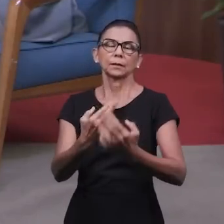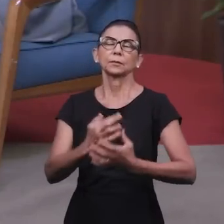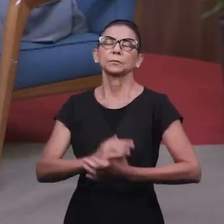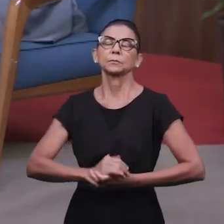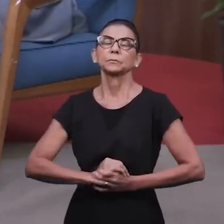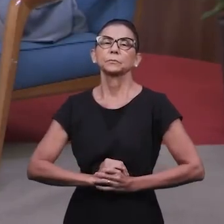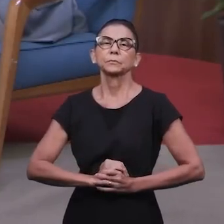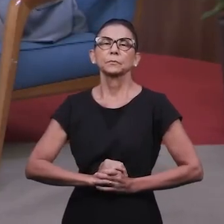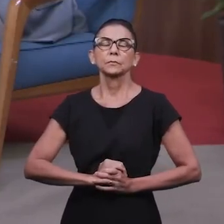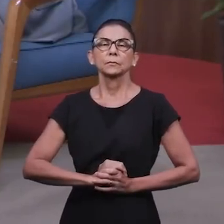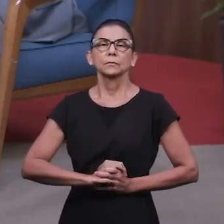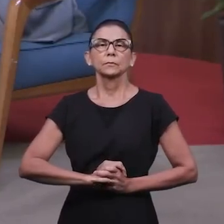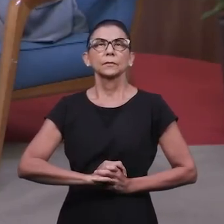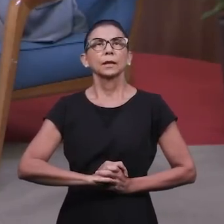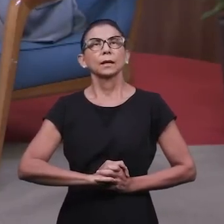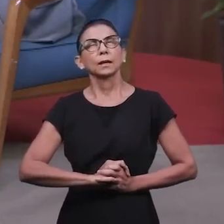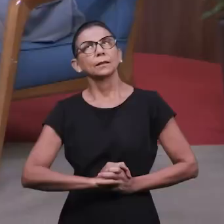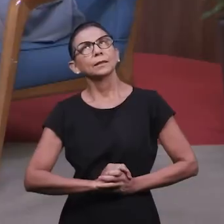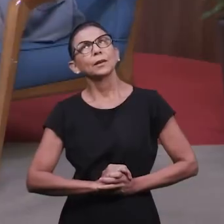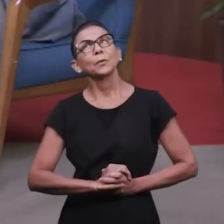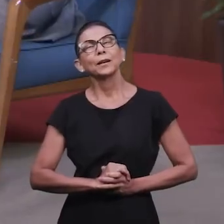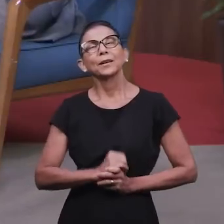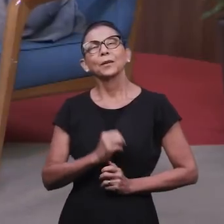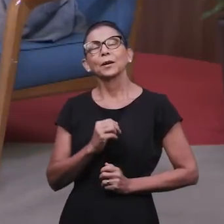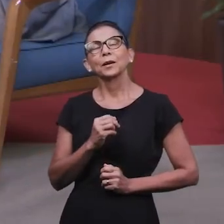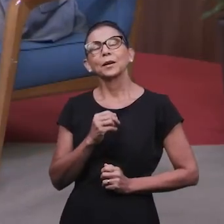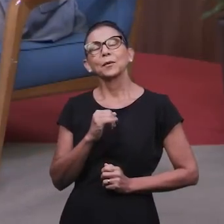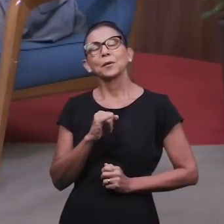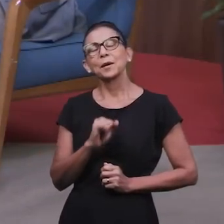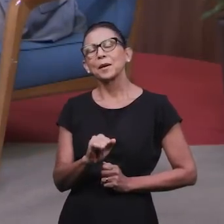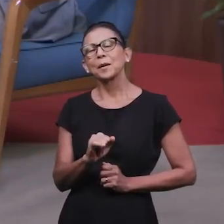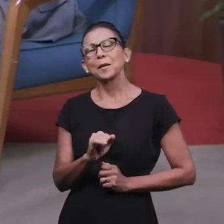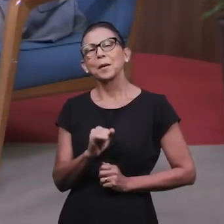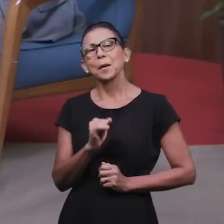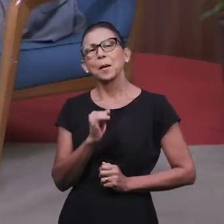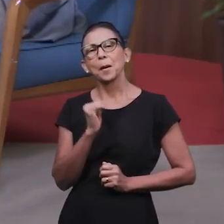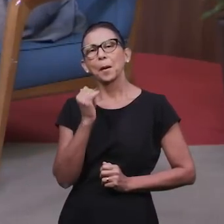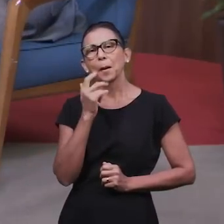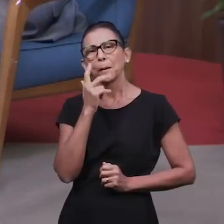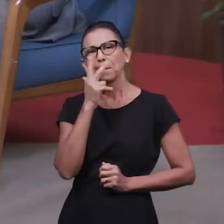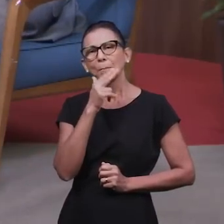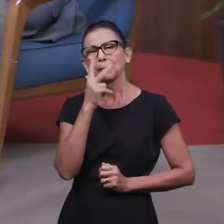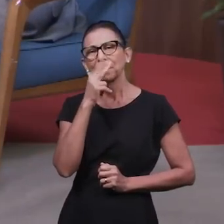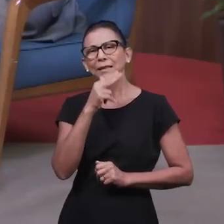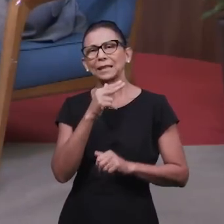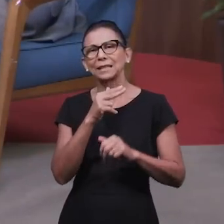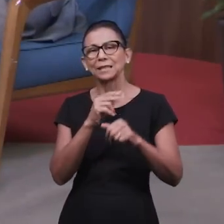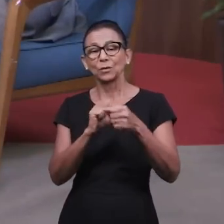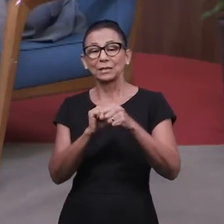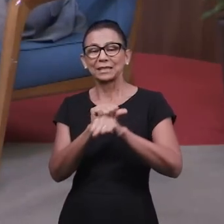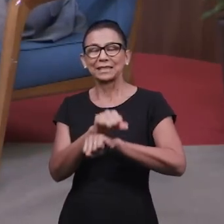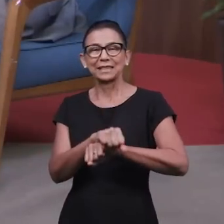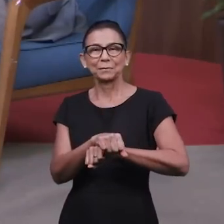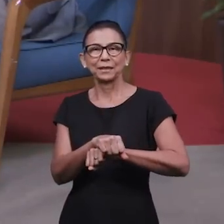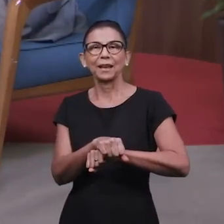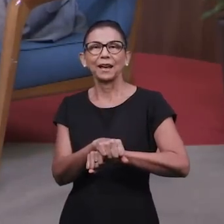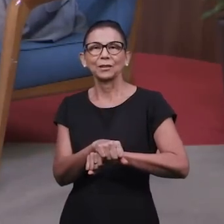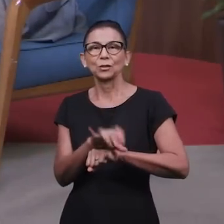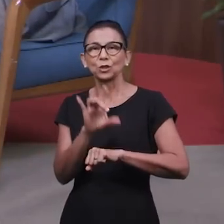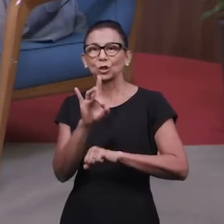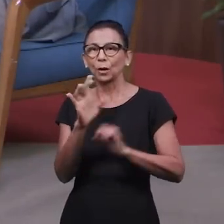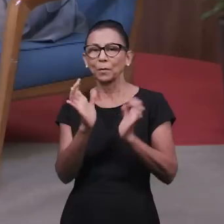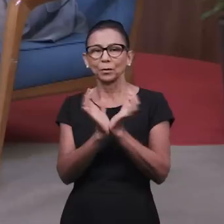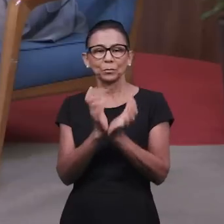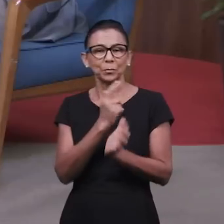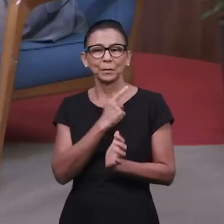gente até chegou a comentar isso. É como se fosse um seminário para nós. Exatamente. Antes de começar o seminário. É o que é para mim. Para nós